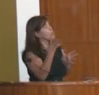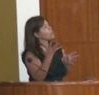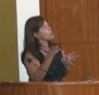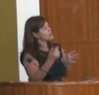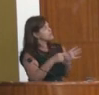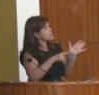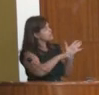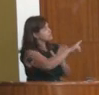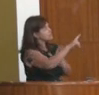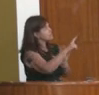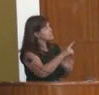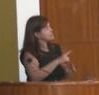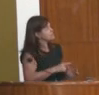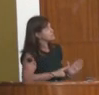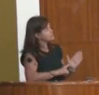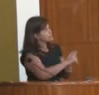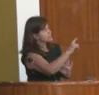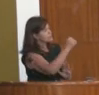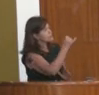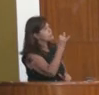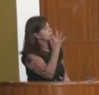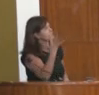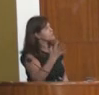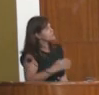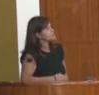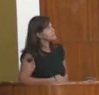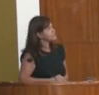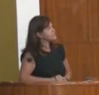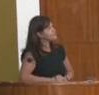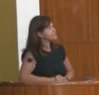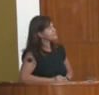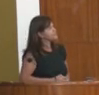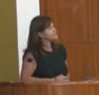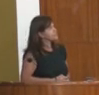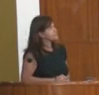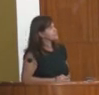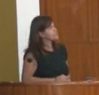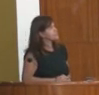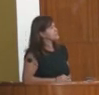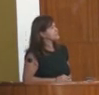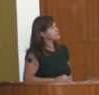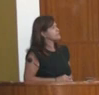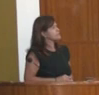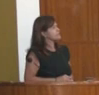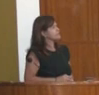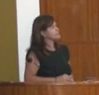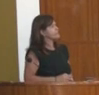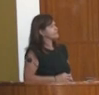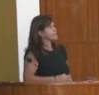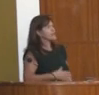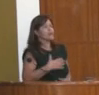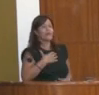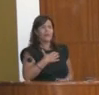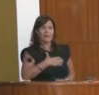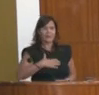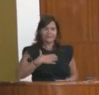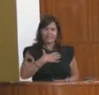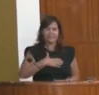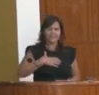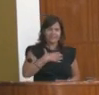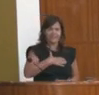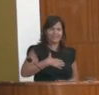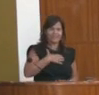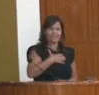aqui. Vamos ler uma, aqui. Depois a gente passa a palavra, sim. Depois lê outra. Primeiro, eu gostaria de agradecer a presença